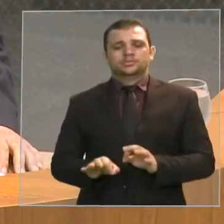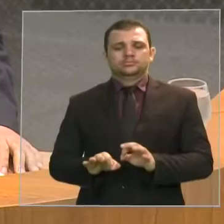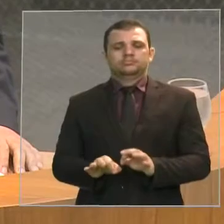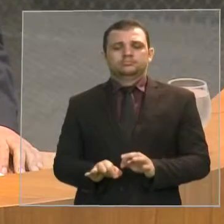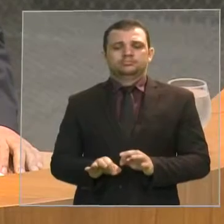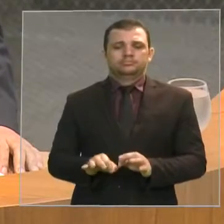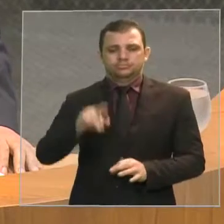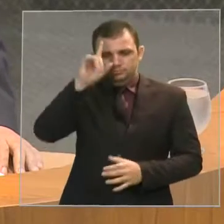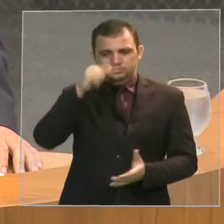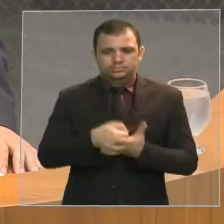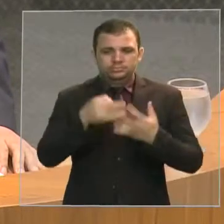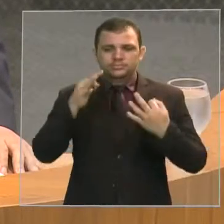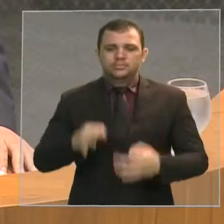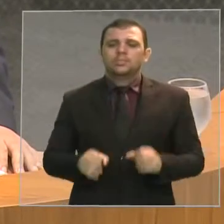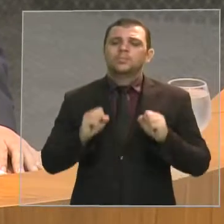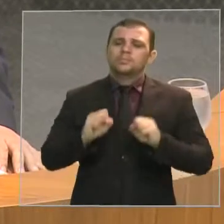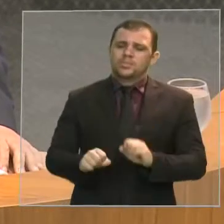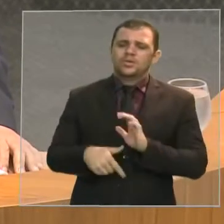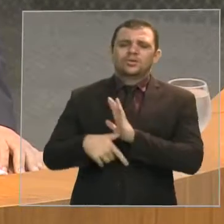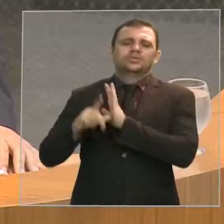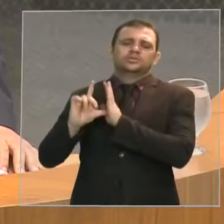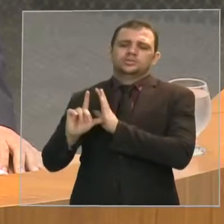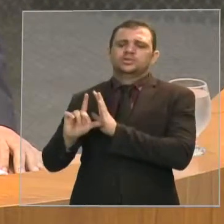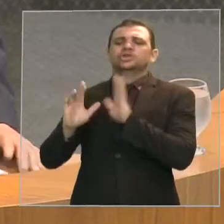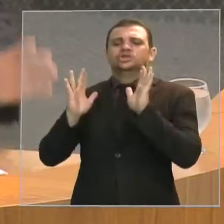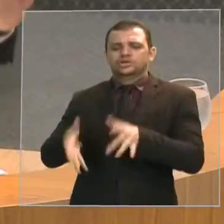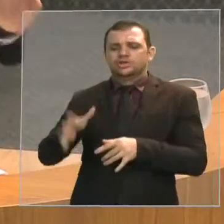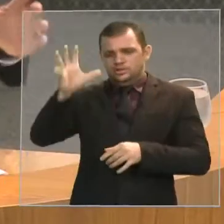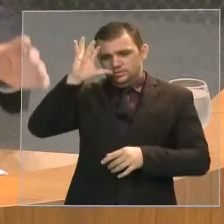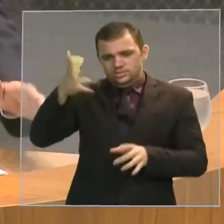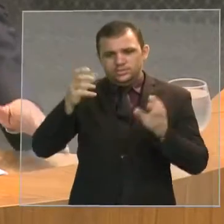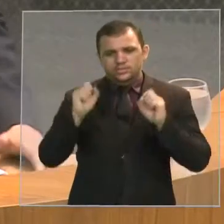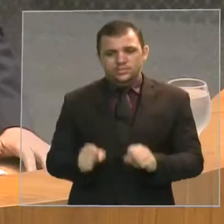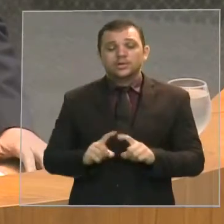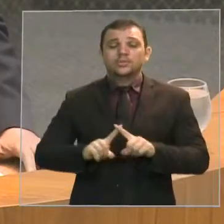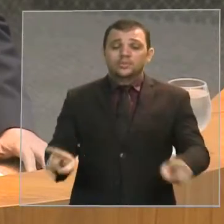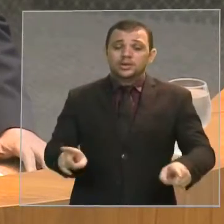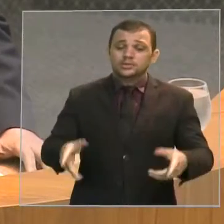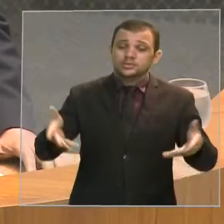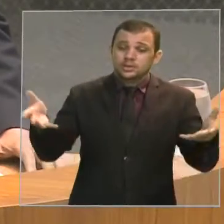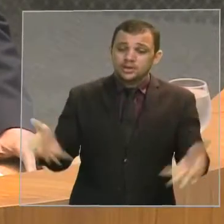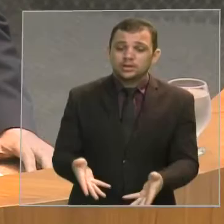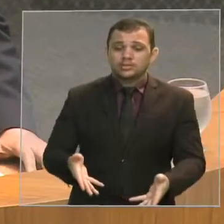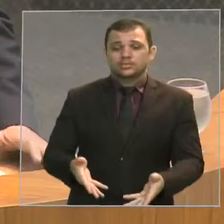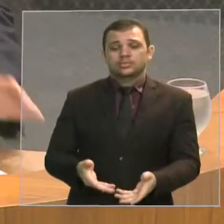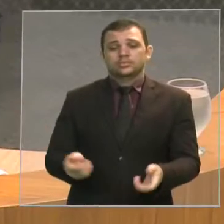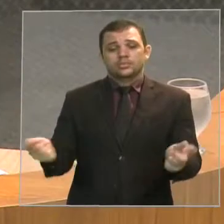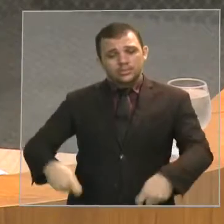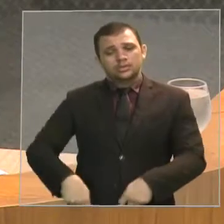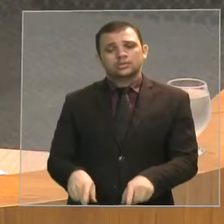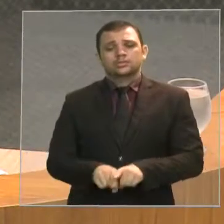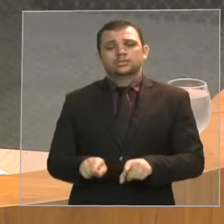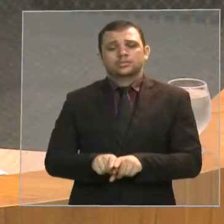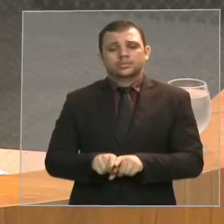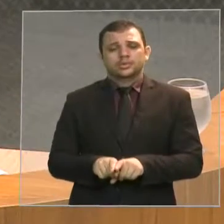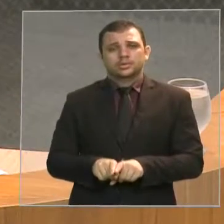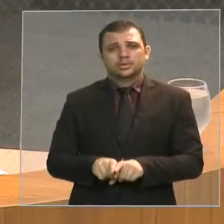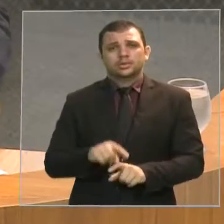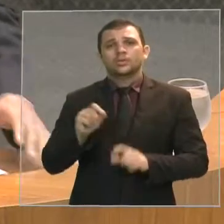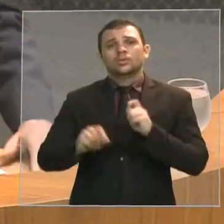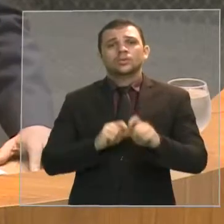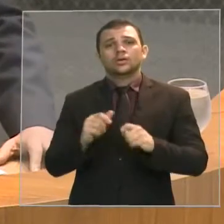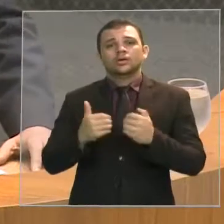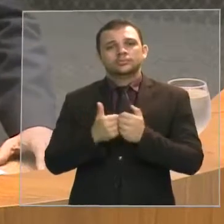que já podia ter sido tomada há mais tempo mas nunca tarde distinguir o